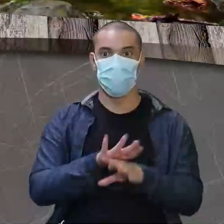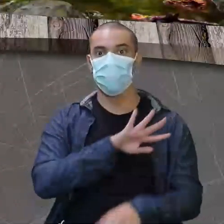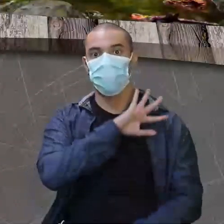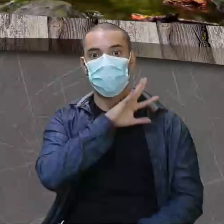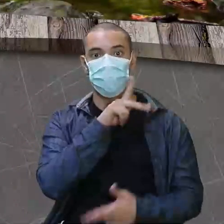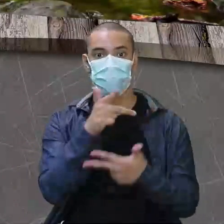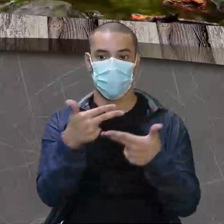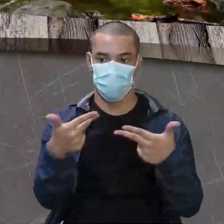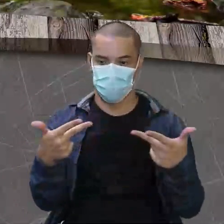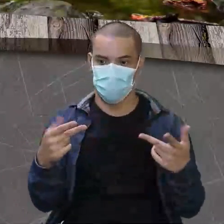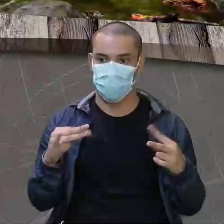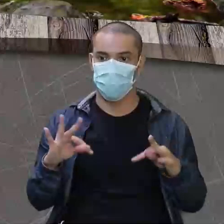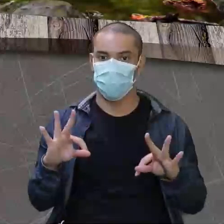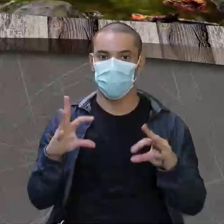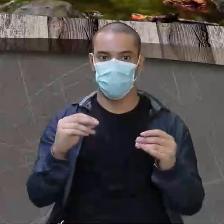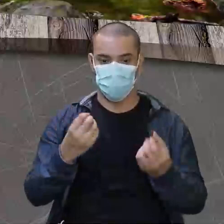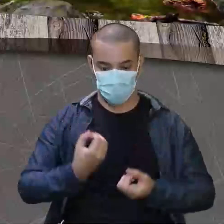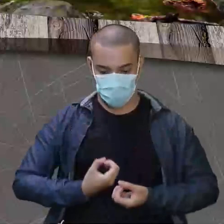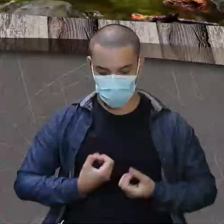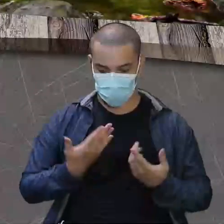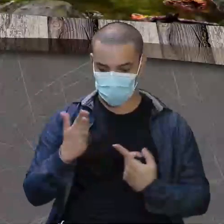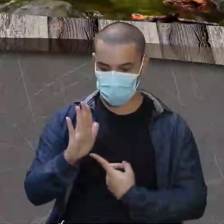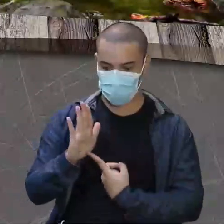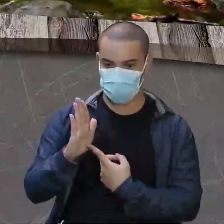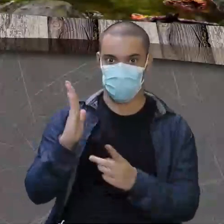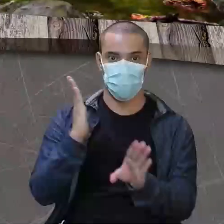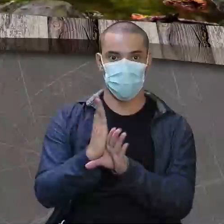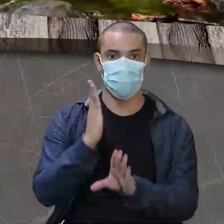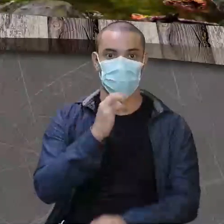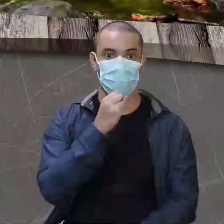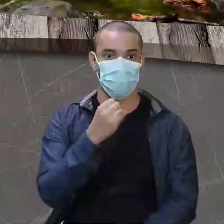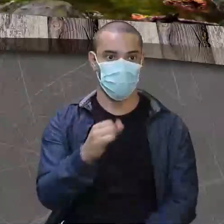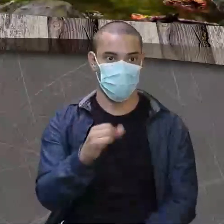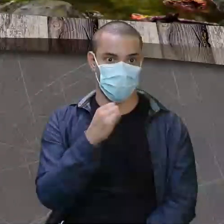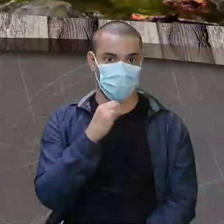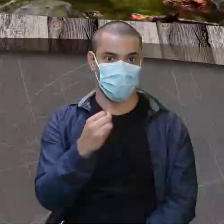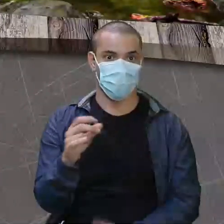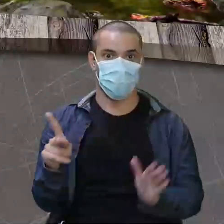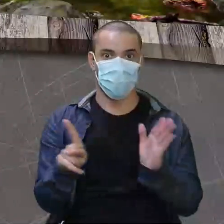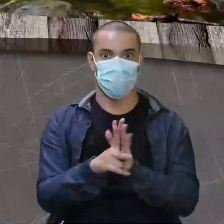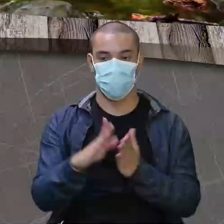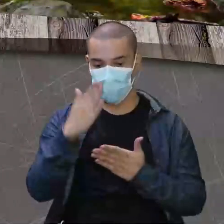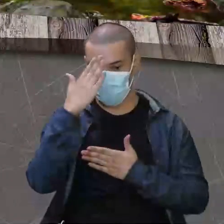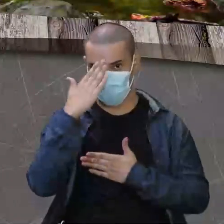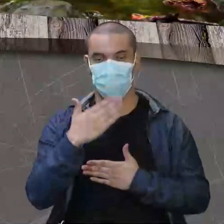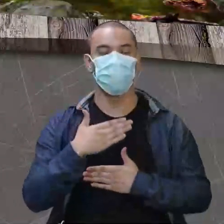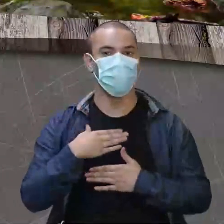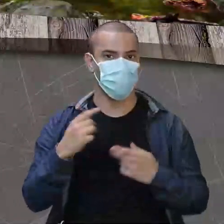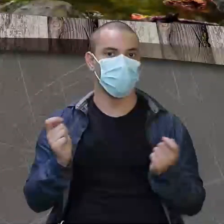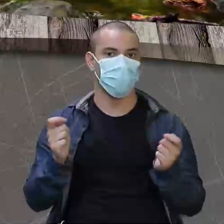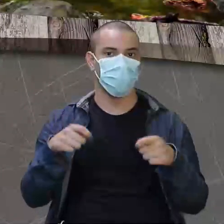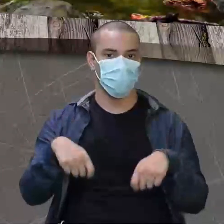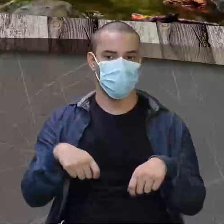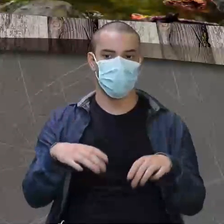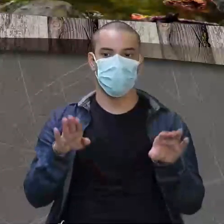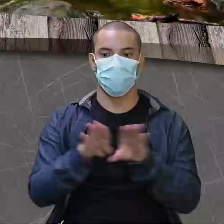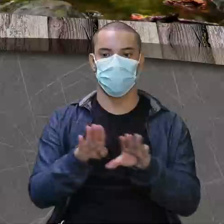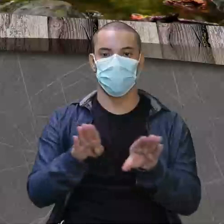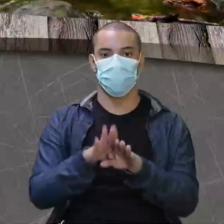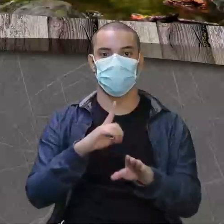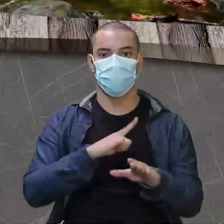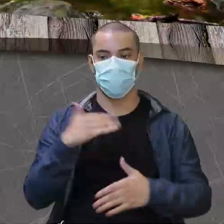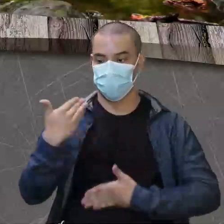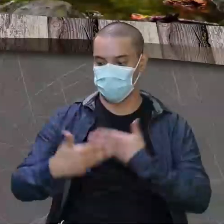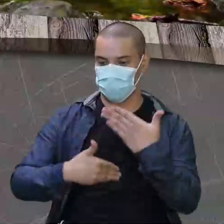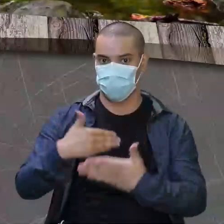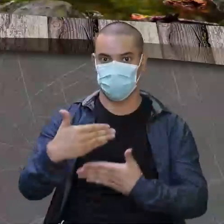animais, eles vão falar através da energia que flui, que emana do seu corpo. Aí a gente vai ter aquele processo